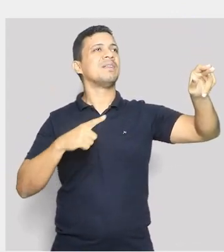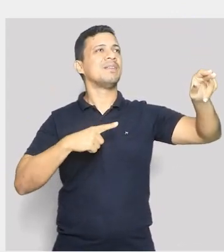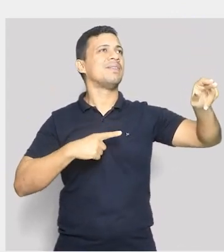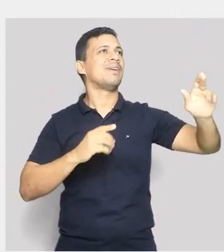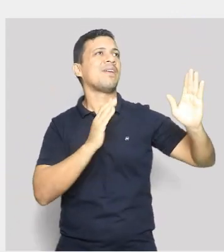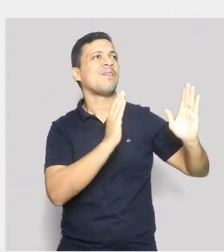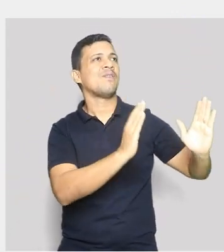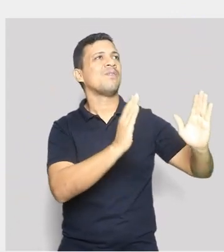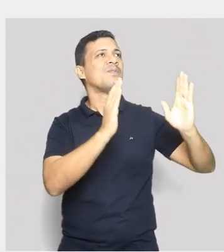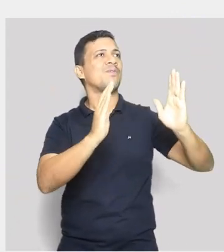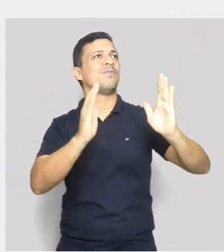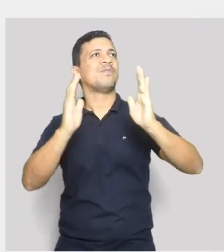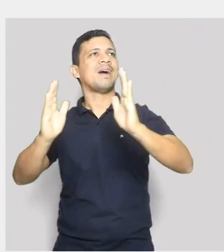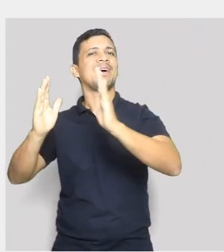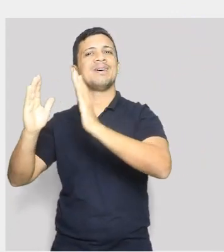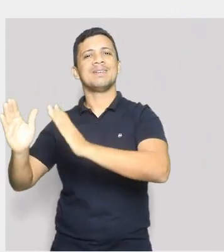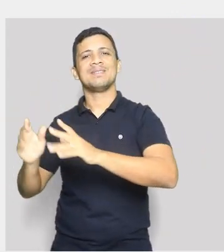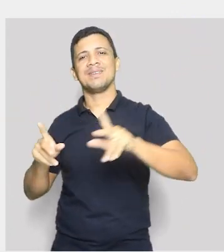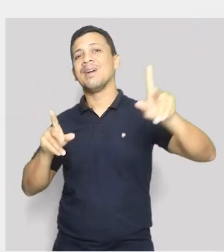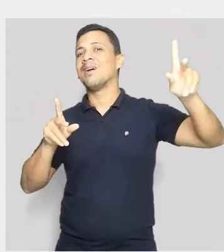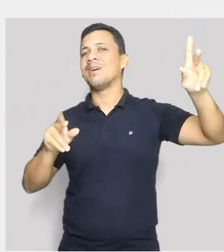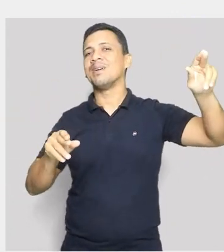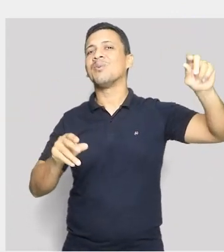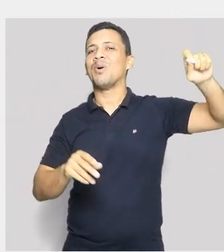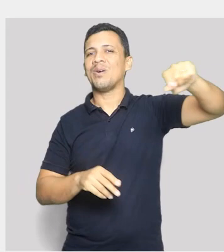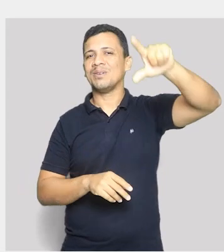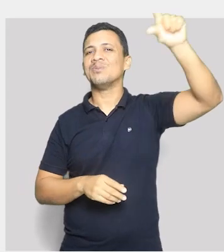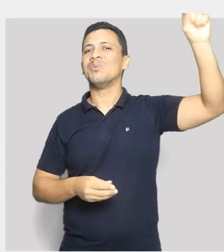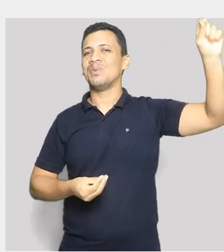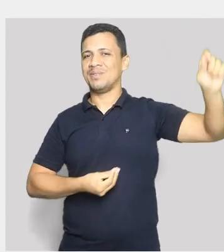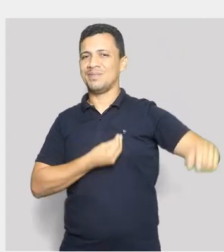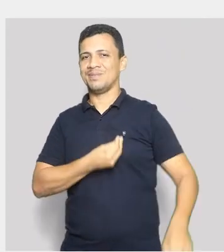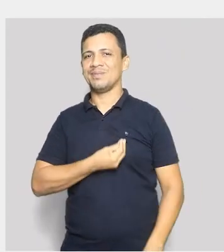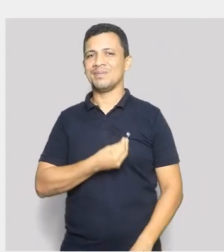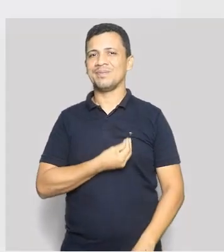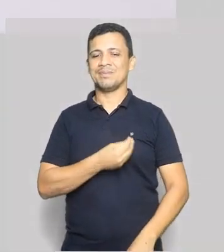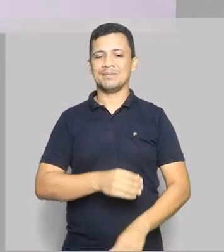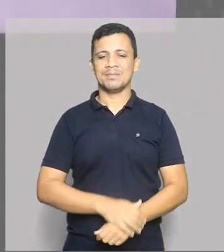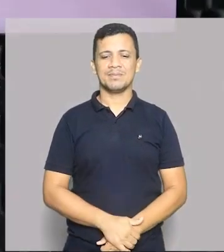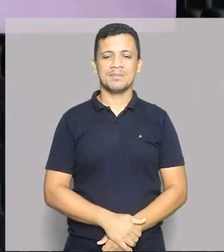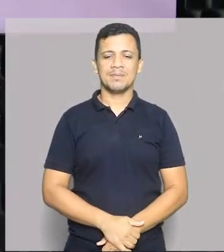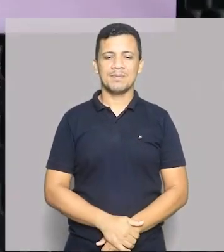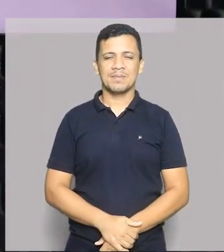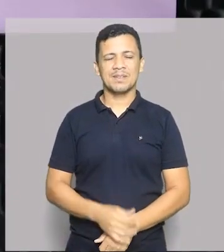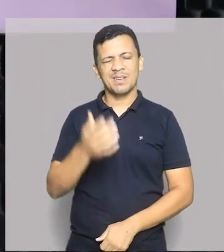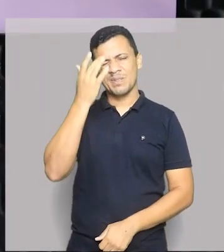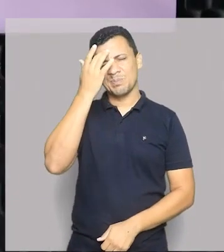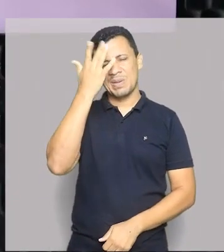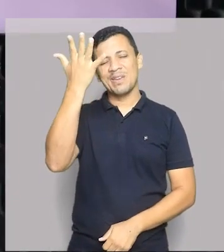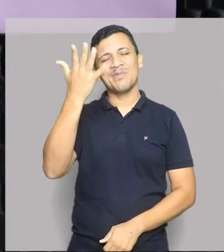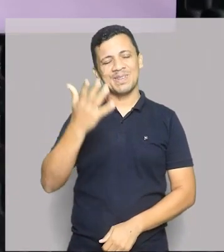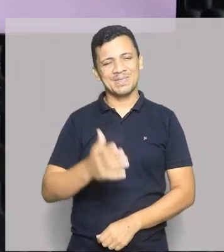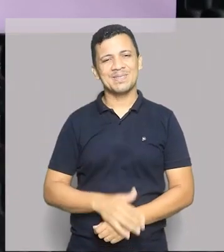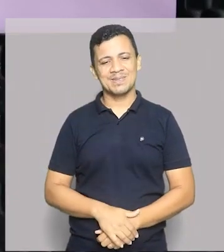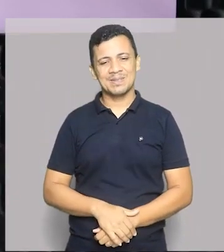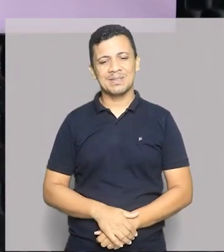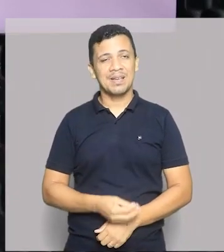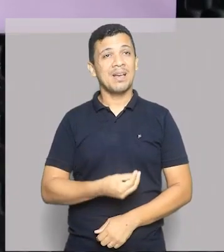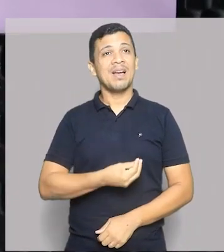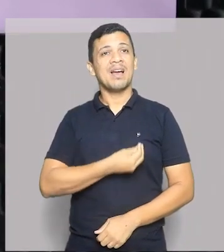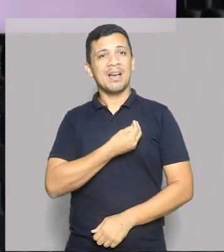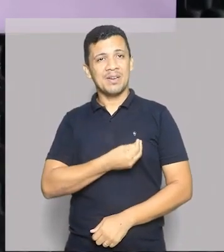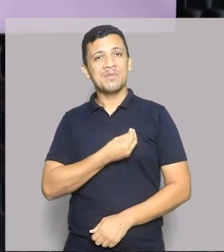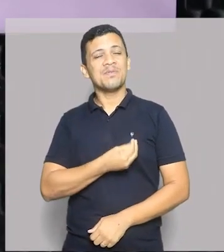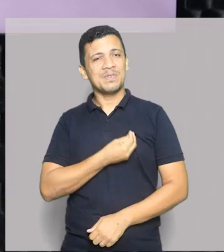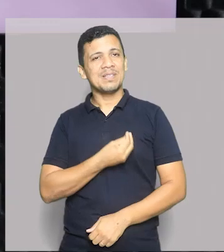fases. Assim como a lua, a vida é resumida em fases. Bom, olha só, bem fácil, né? A vida é